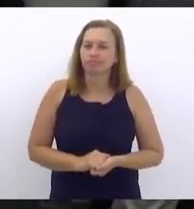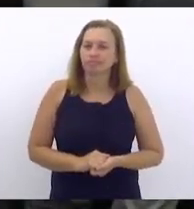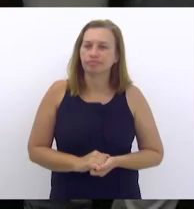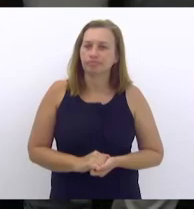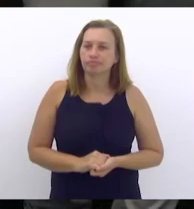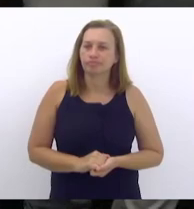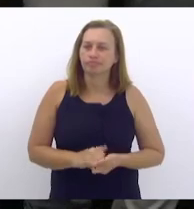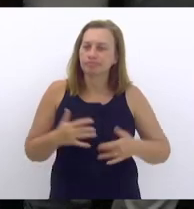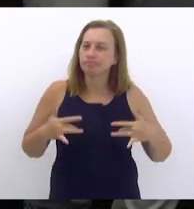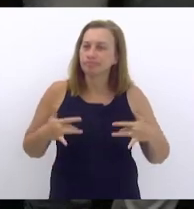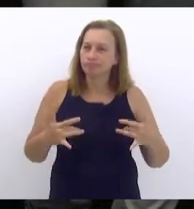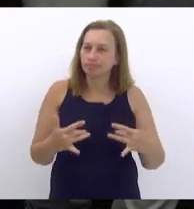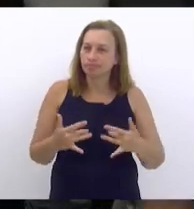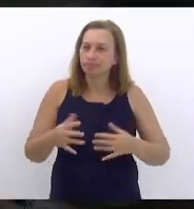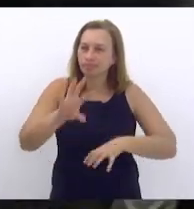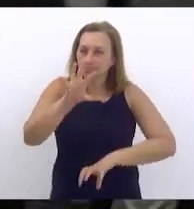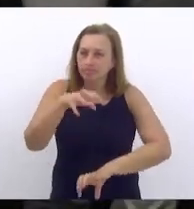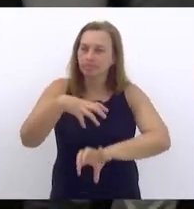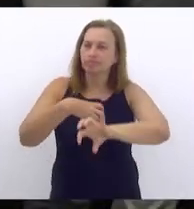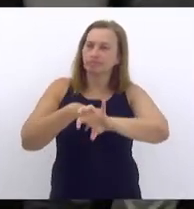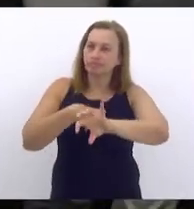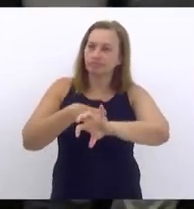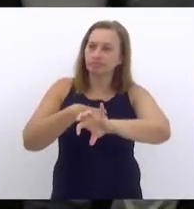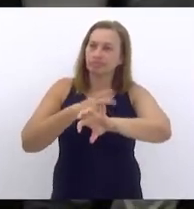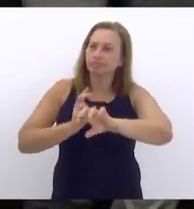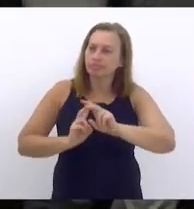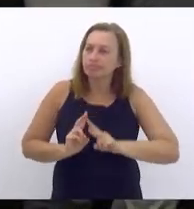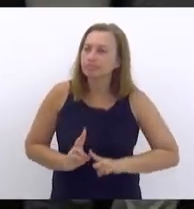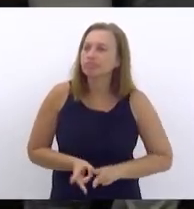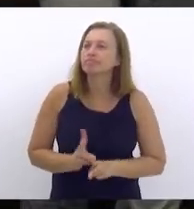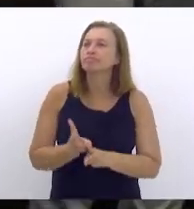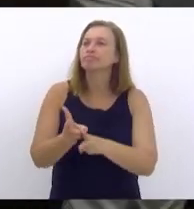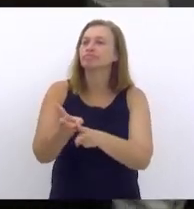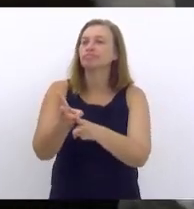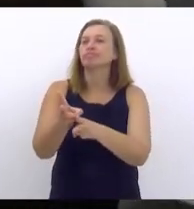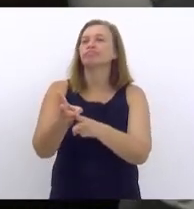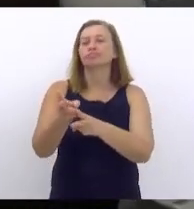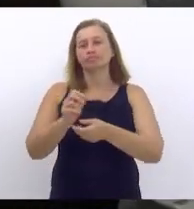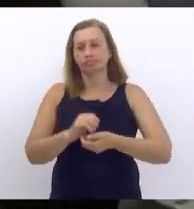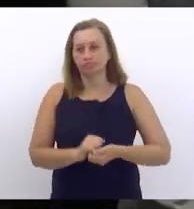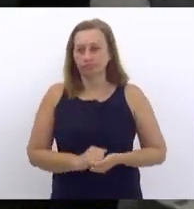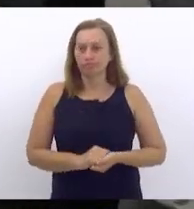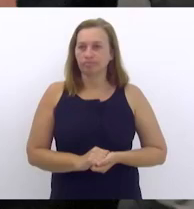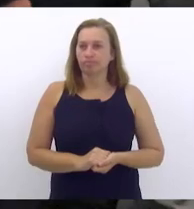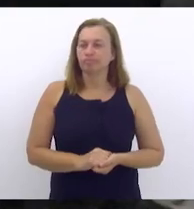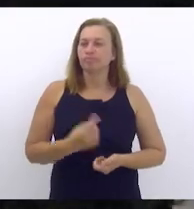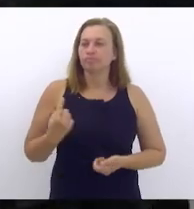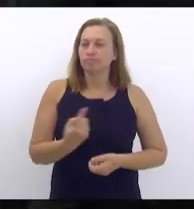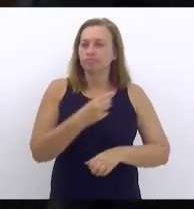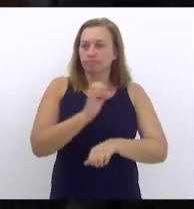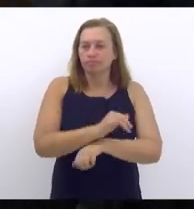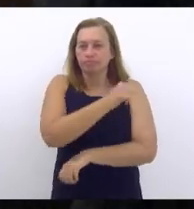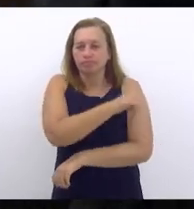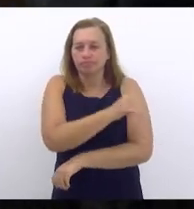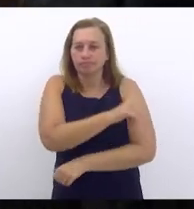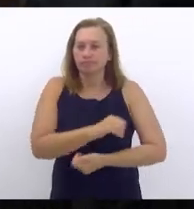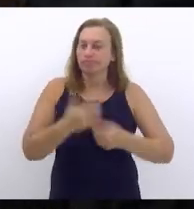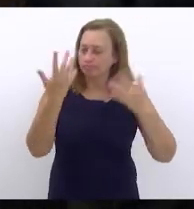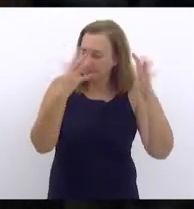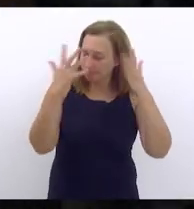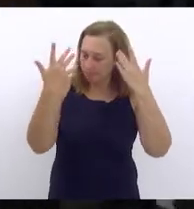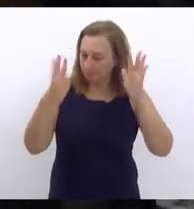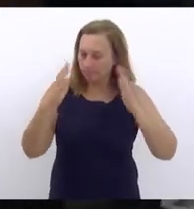de fraternidade e empatia seja construída por todos nós do estado do Rio.